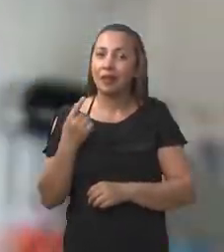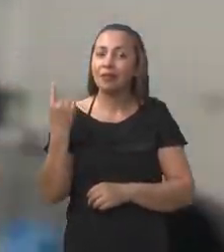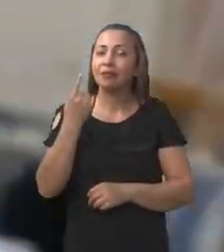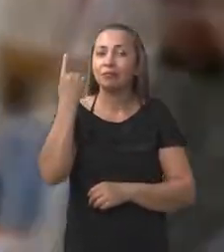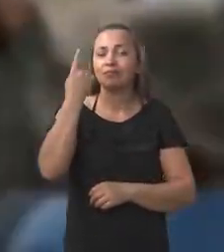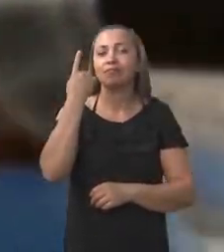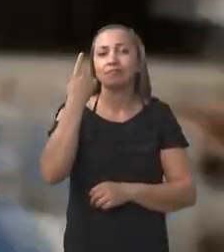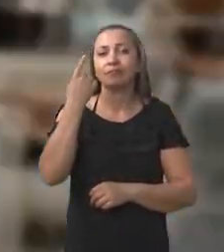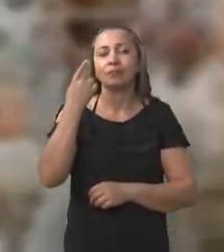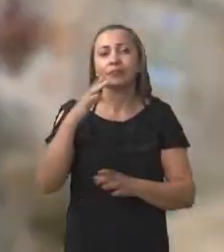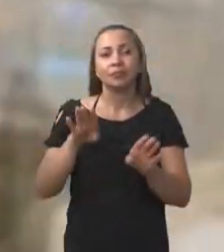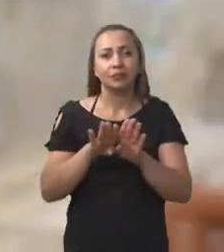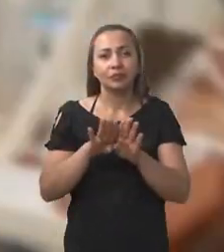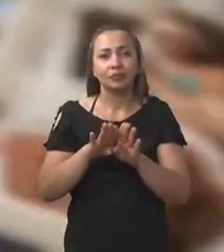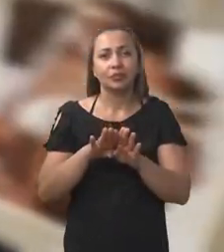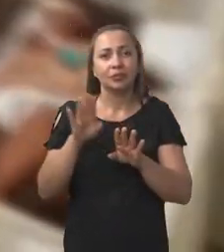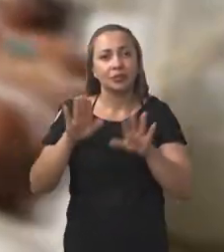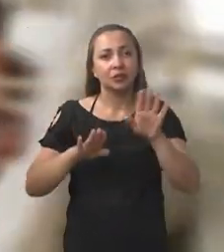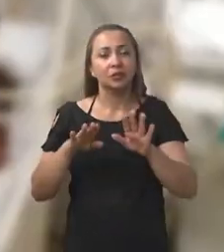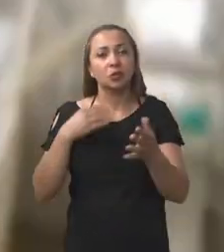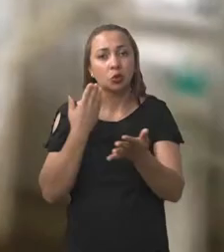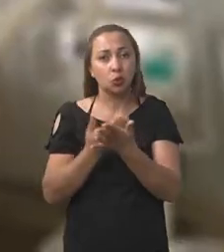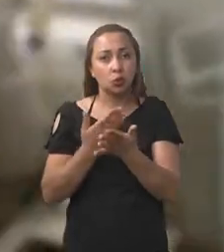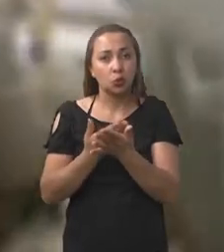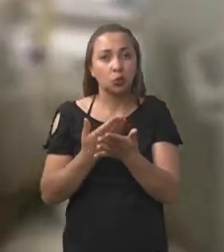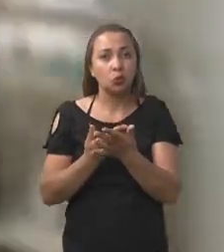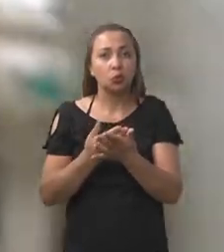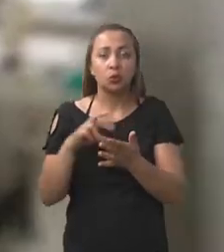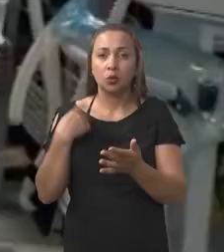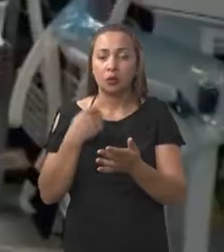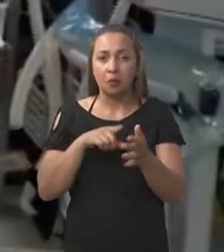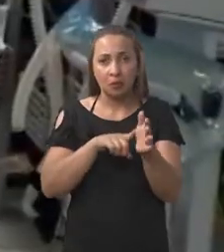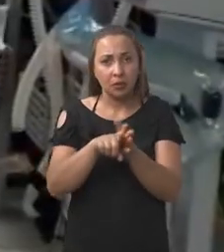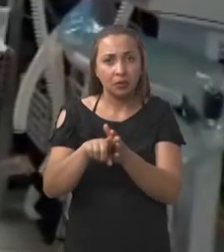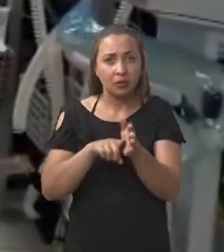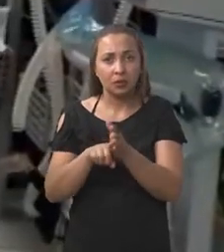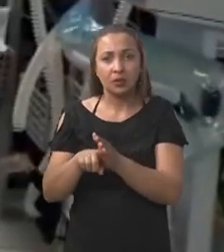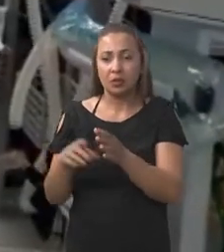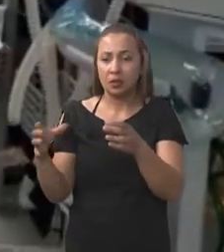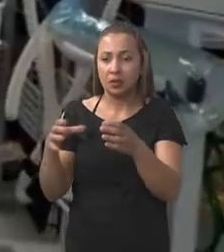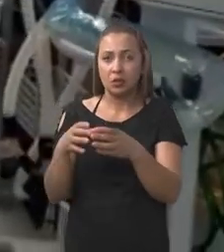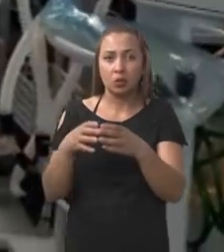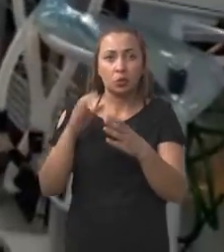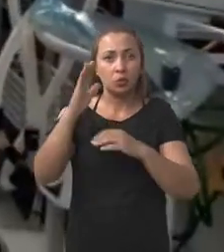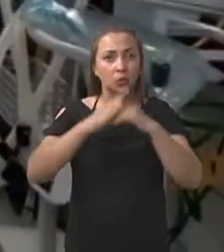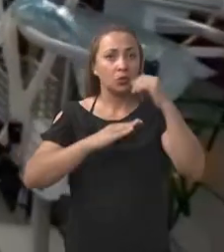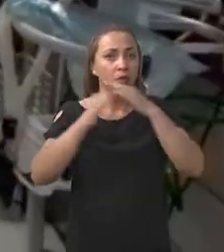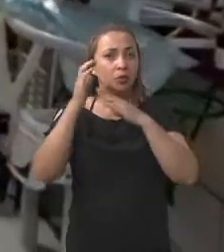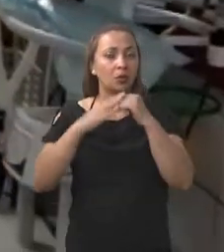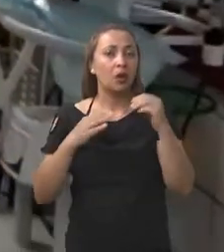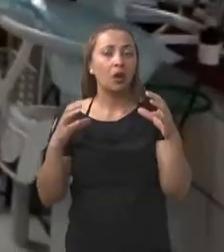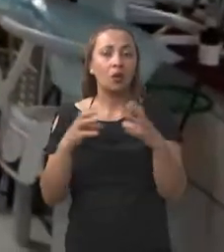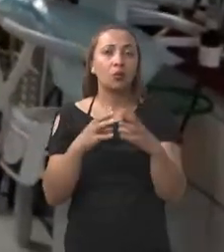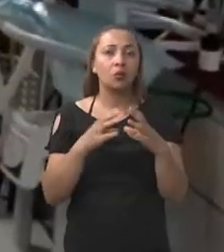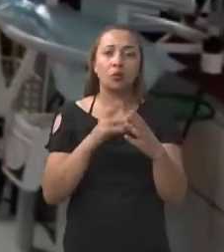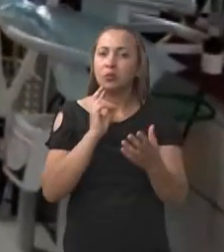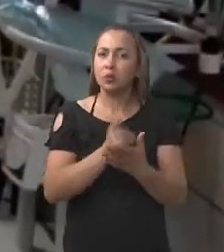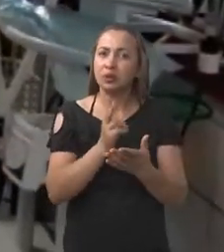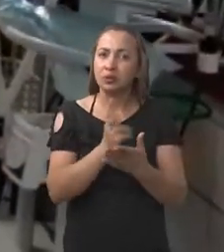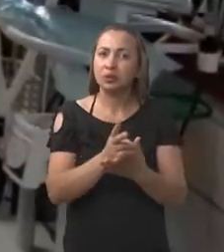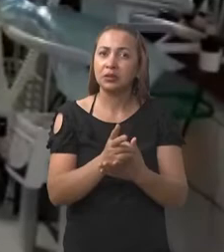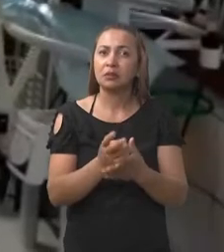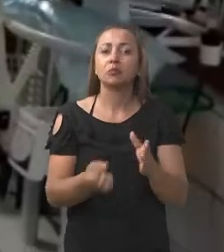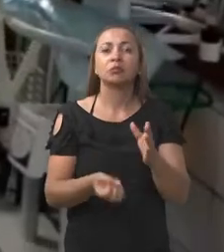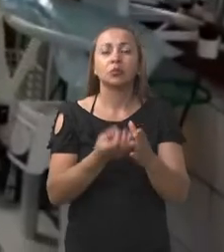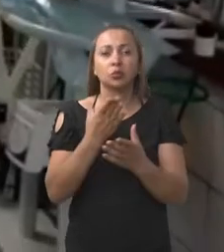né, segundo a literatura, e também de acordo com os estudos que a gente vem consultando, essa categoria profissional é uma categoria